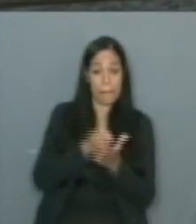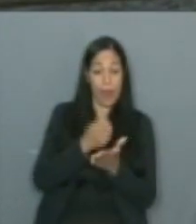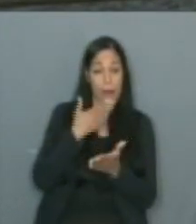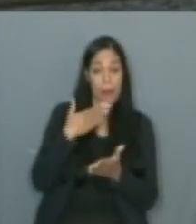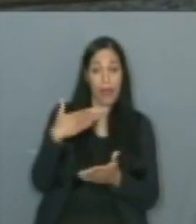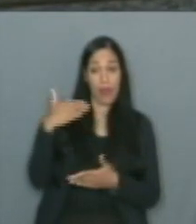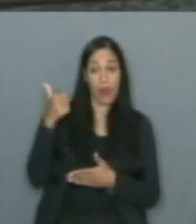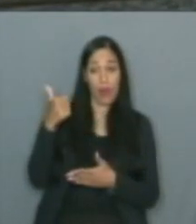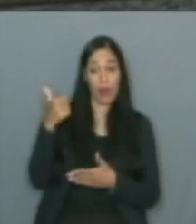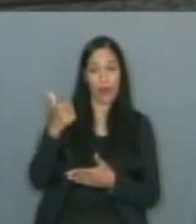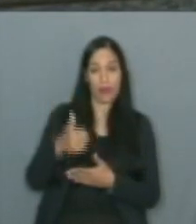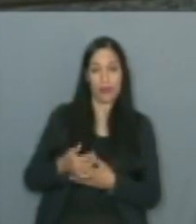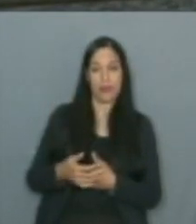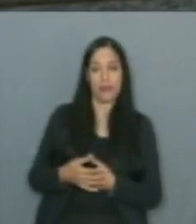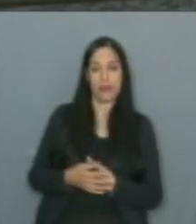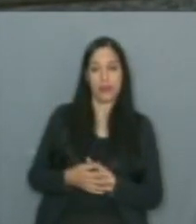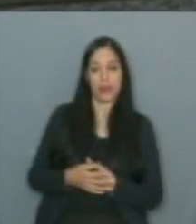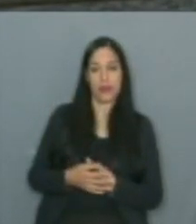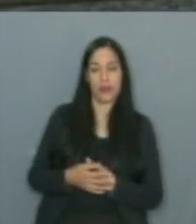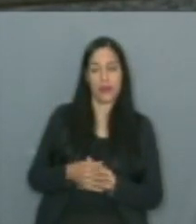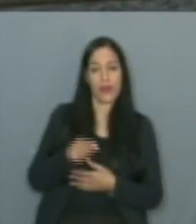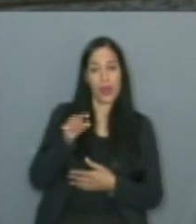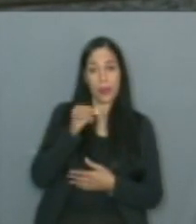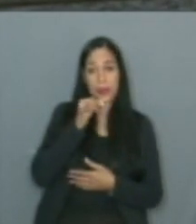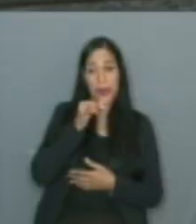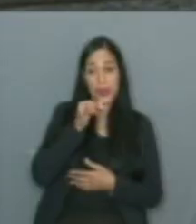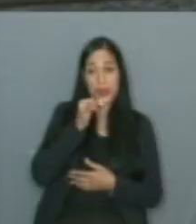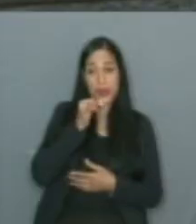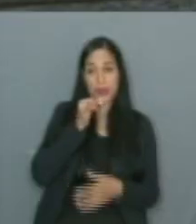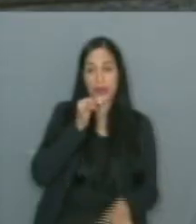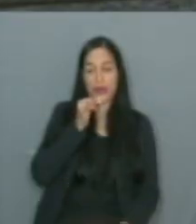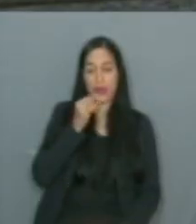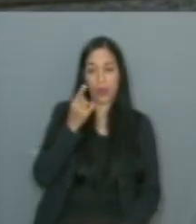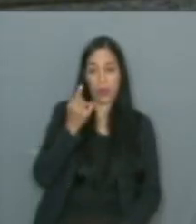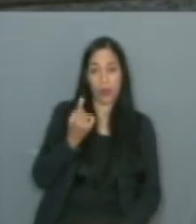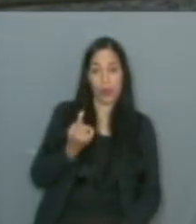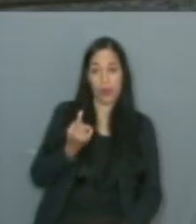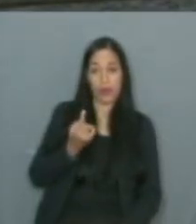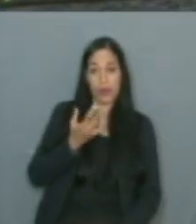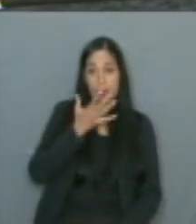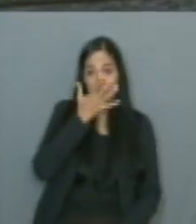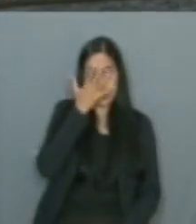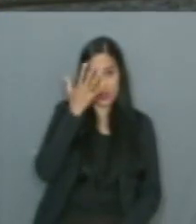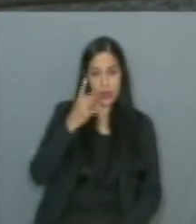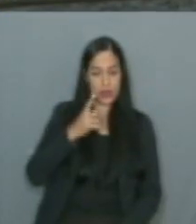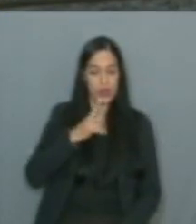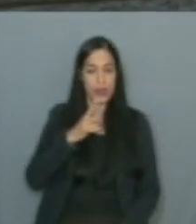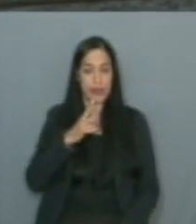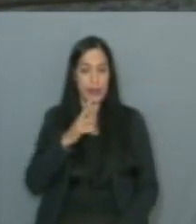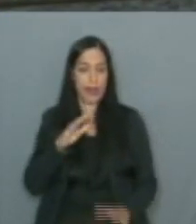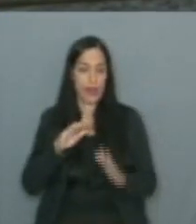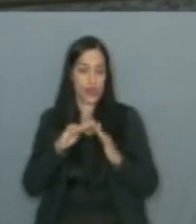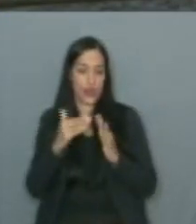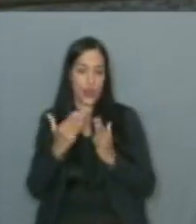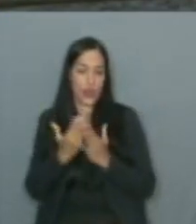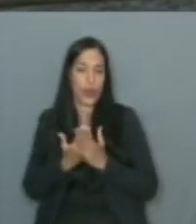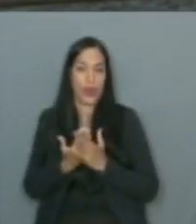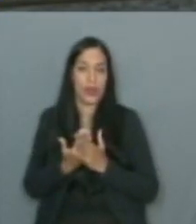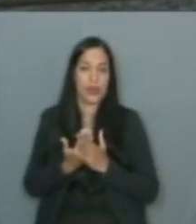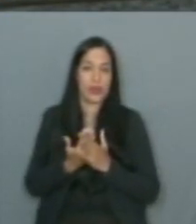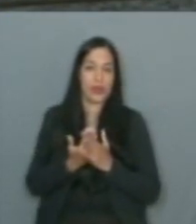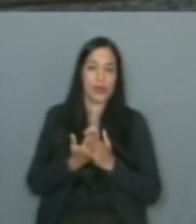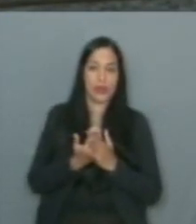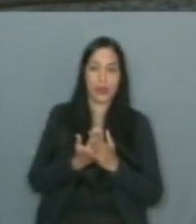um contraste, né? Mas quando você pega uma pessoa que teve a escolarização